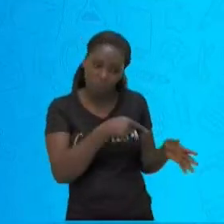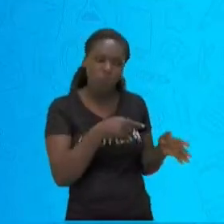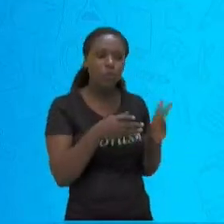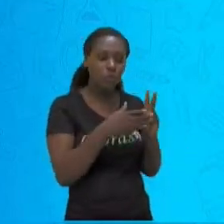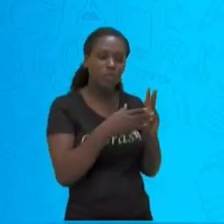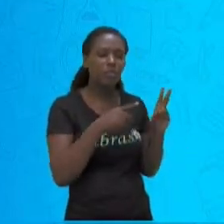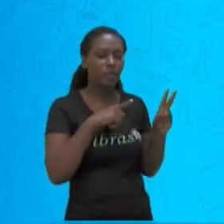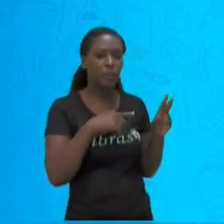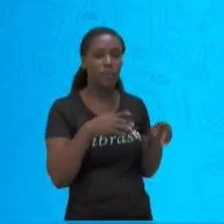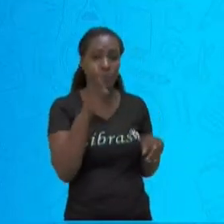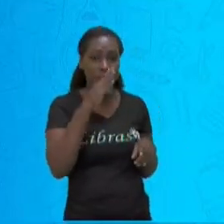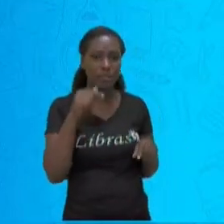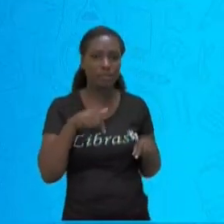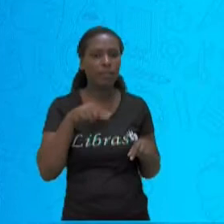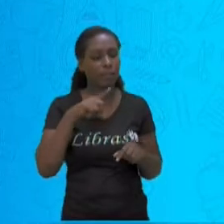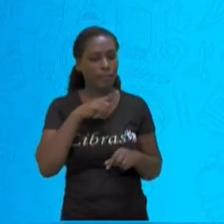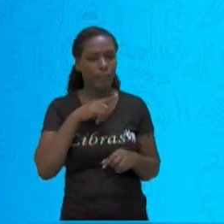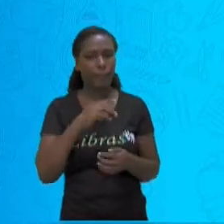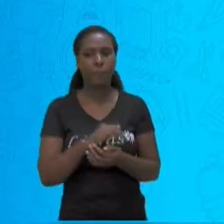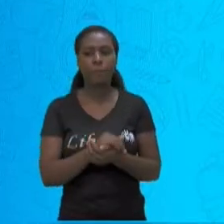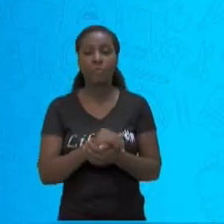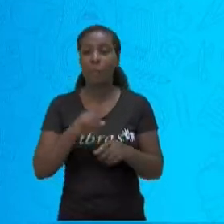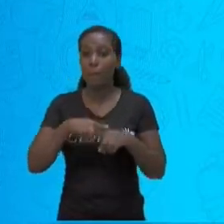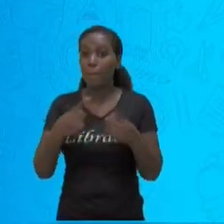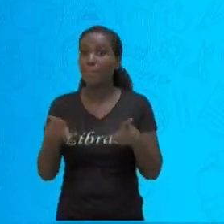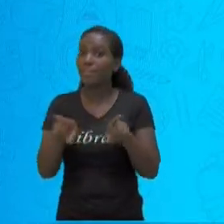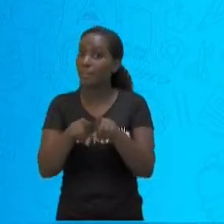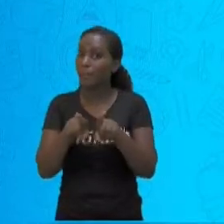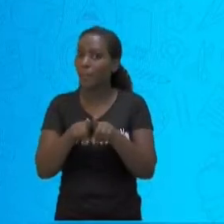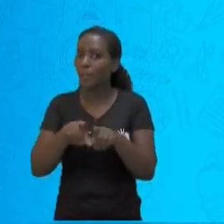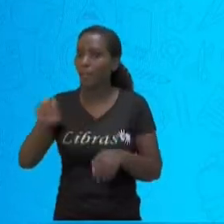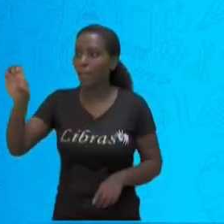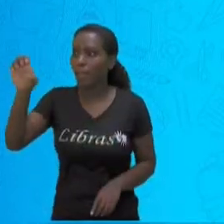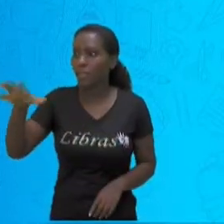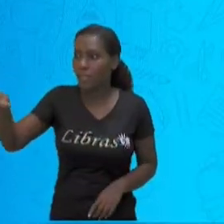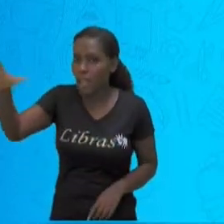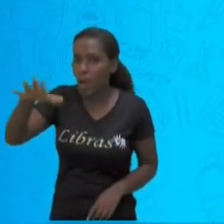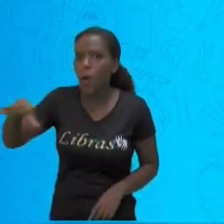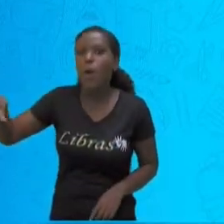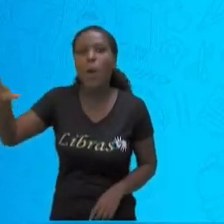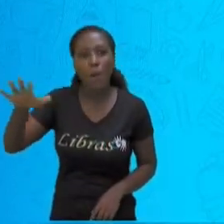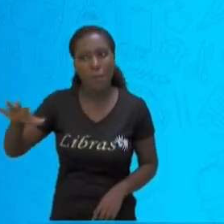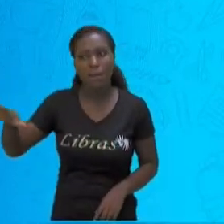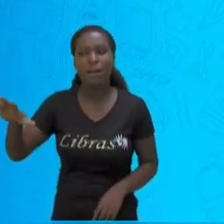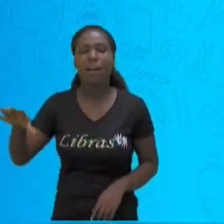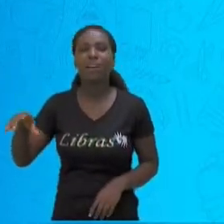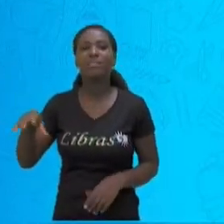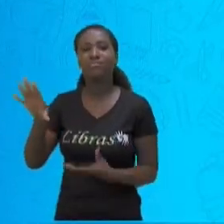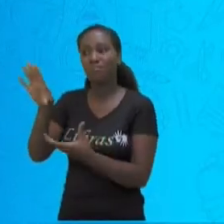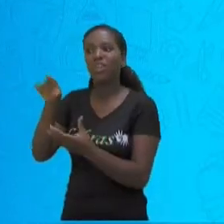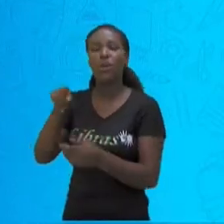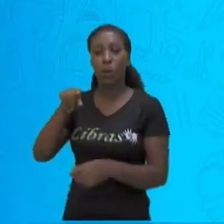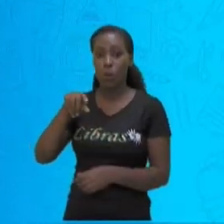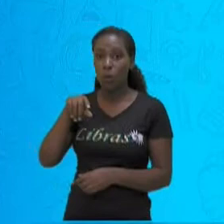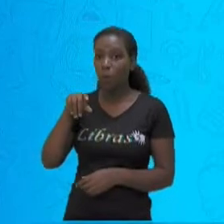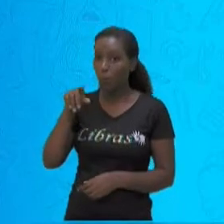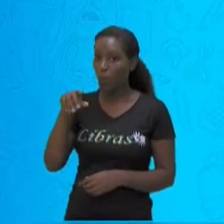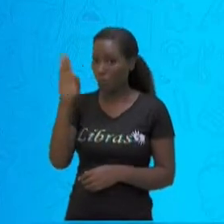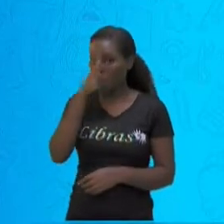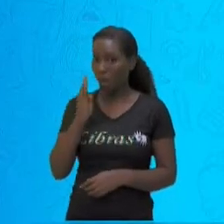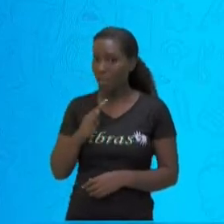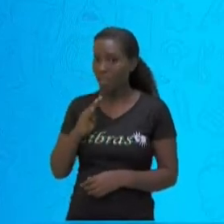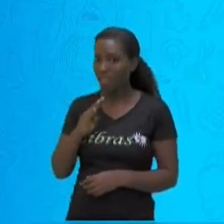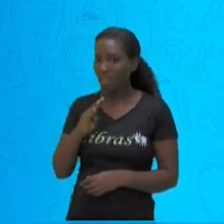dia. A nossa maneira de vestir. É. Uma das coisas que eu acho